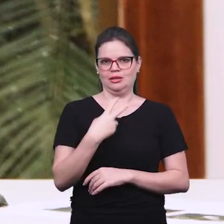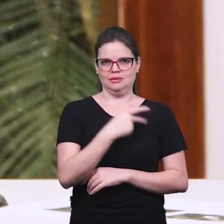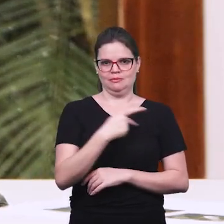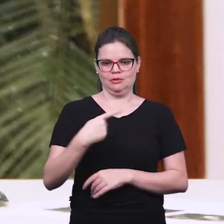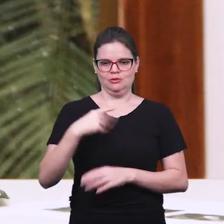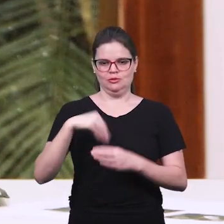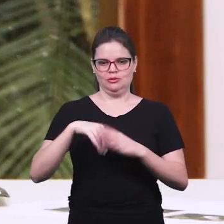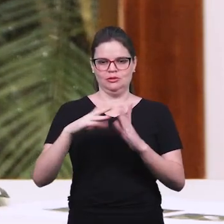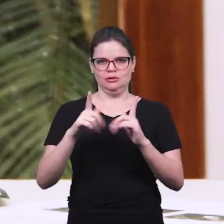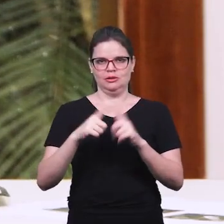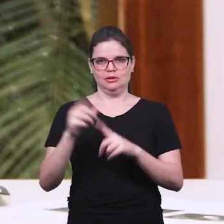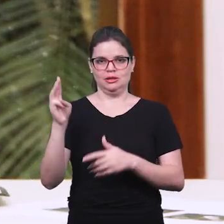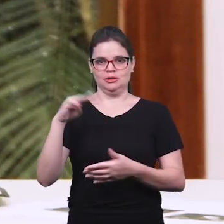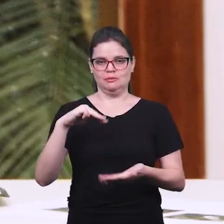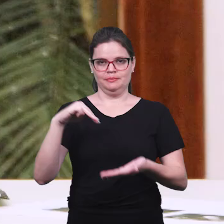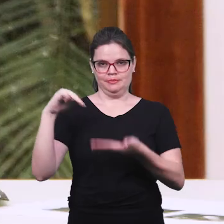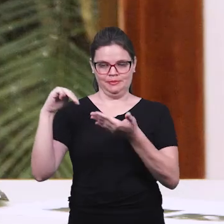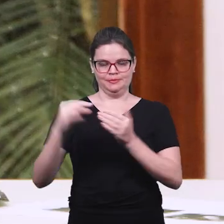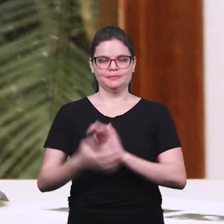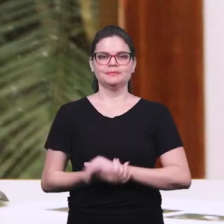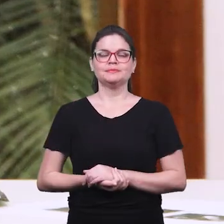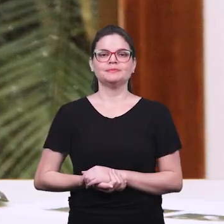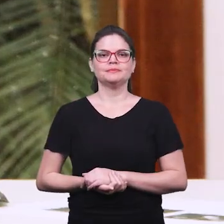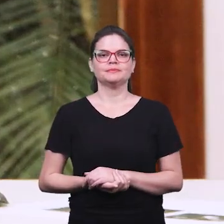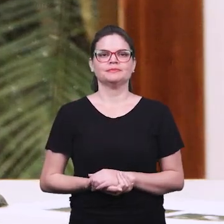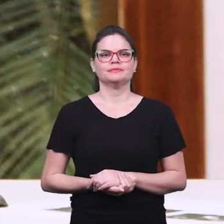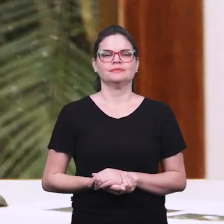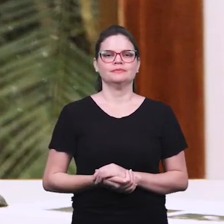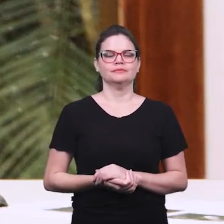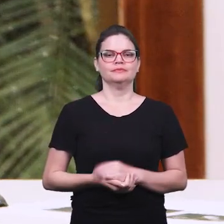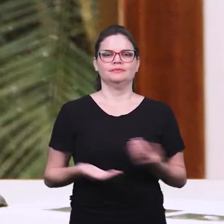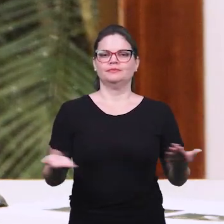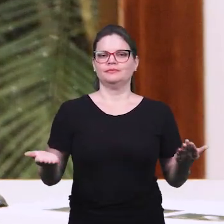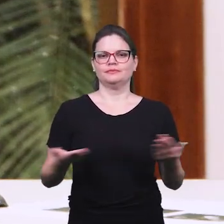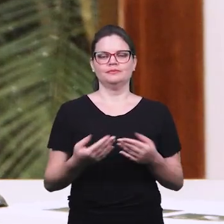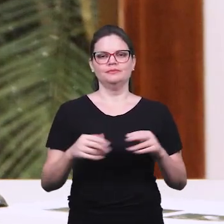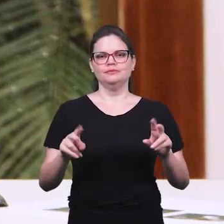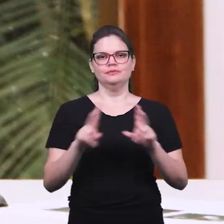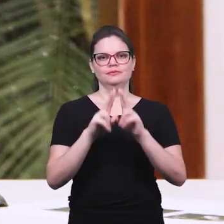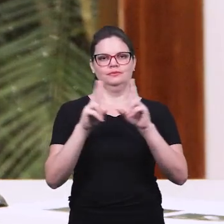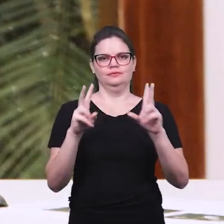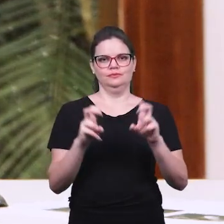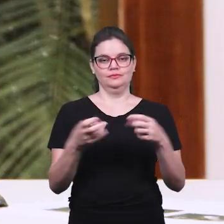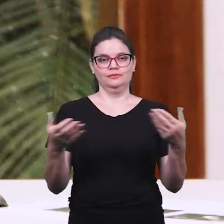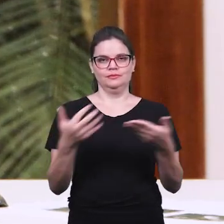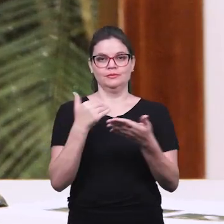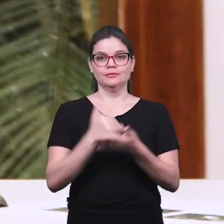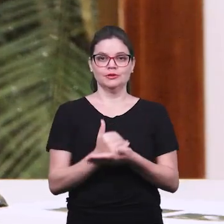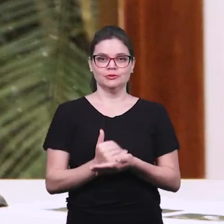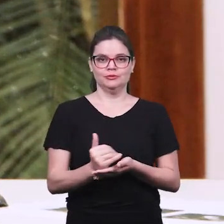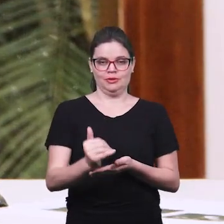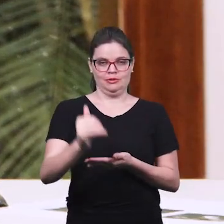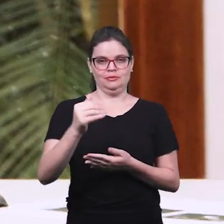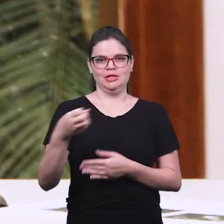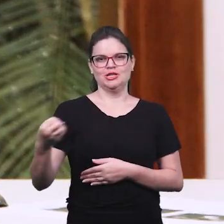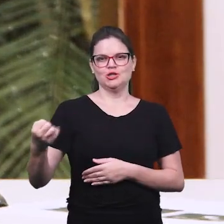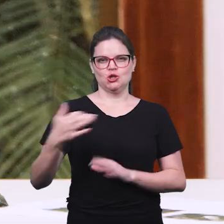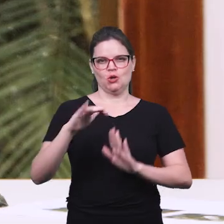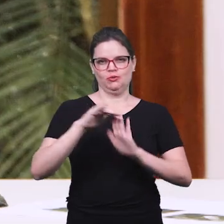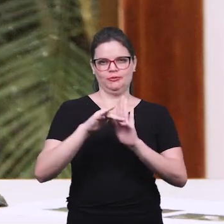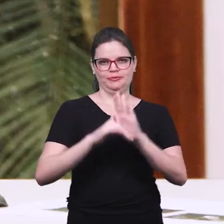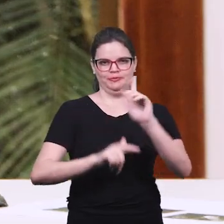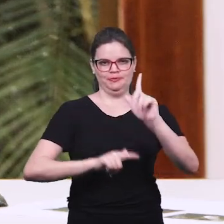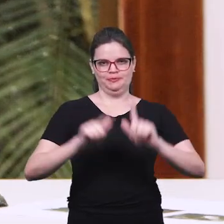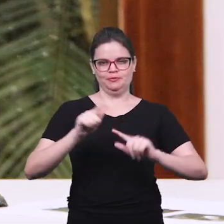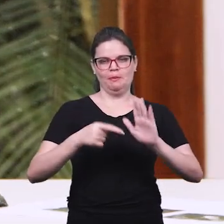Maranata. O assunto que dá início a este novo programa,